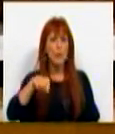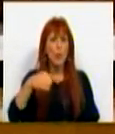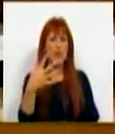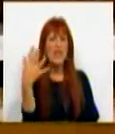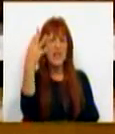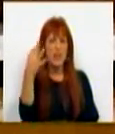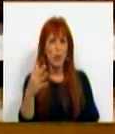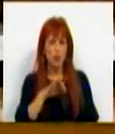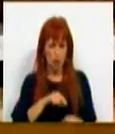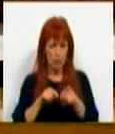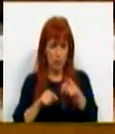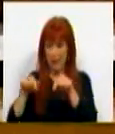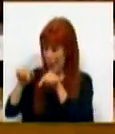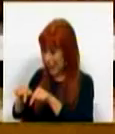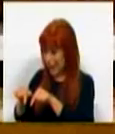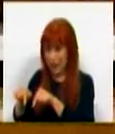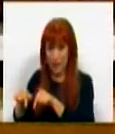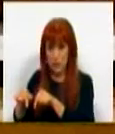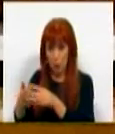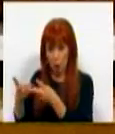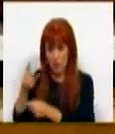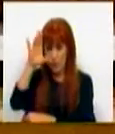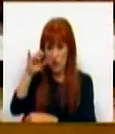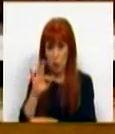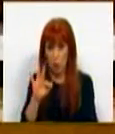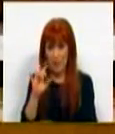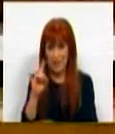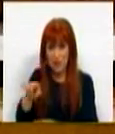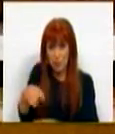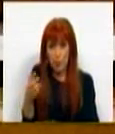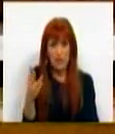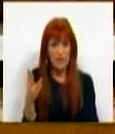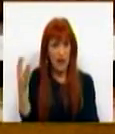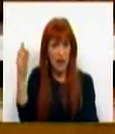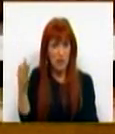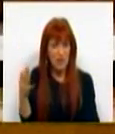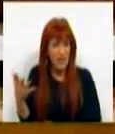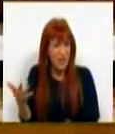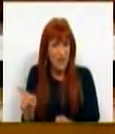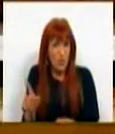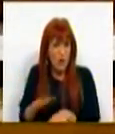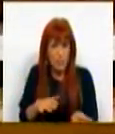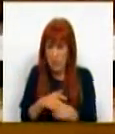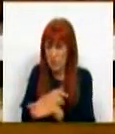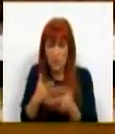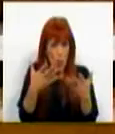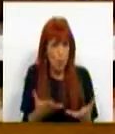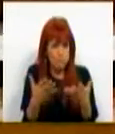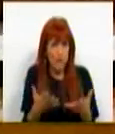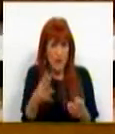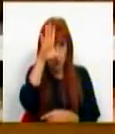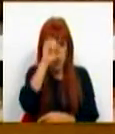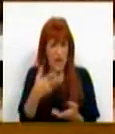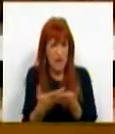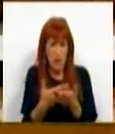46,5, senhores deputados. Neste Orçamento de Estado é 46,3. Portanto, também não é porque o peso do Estado